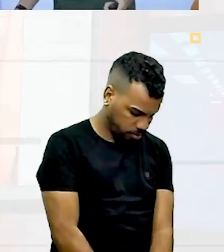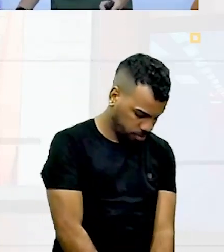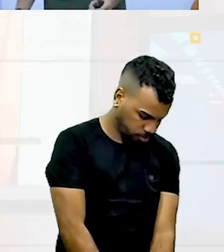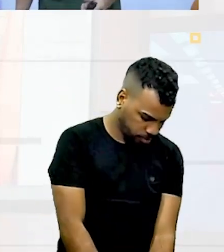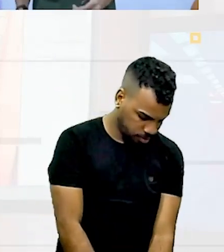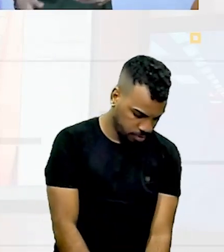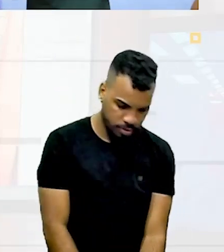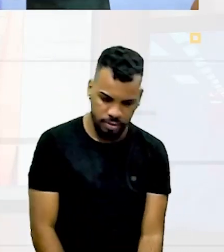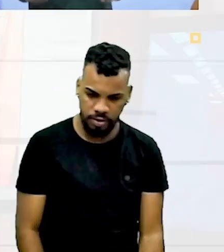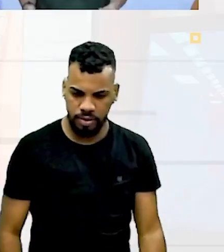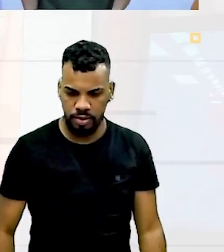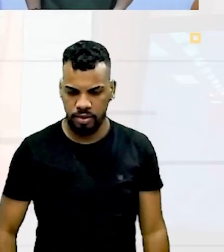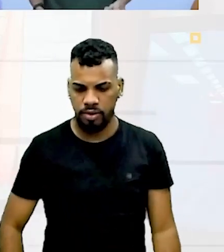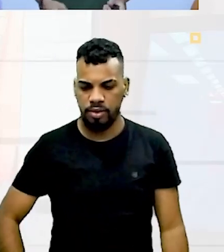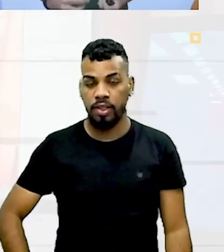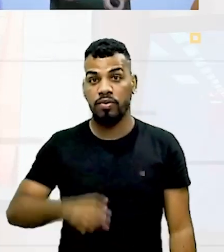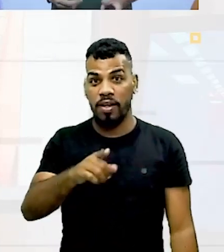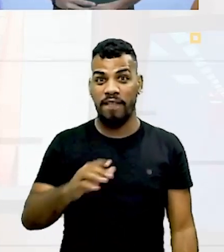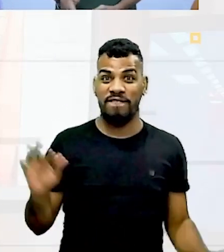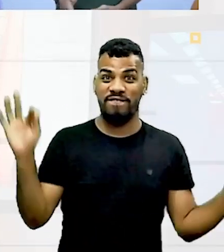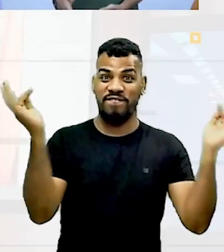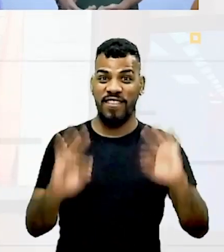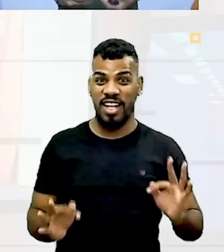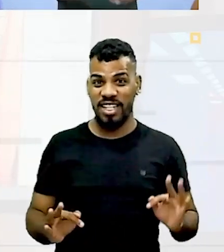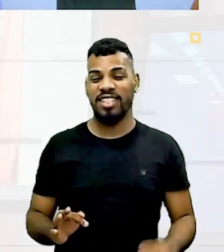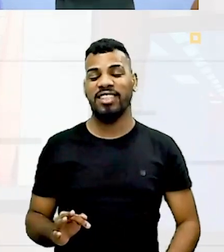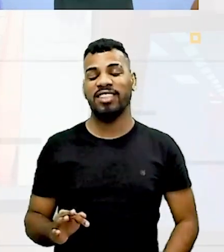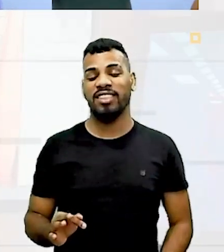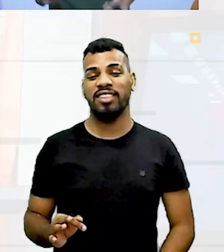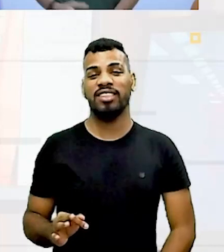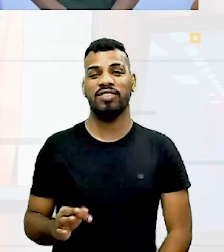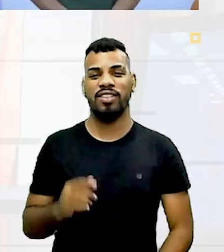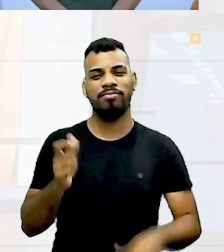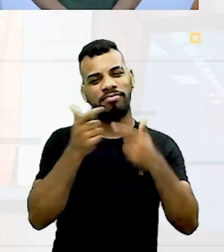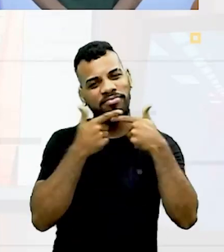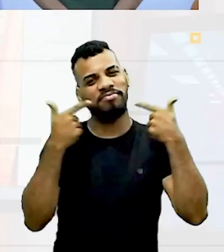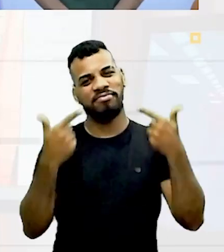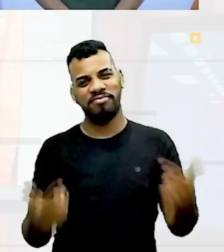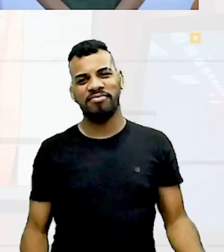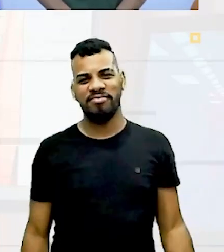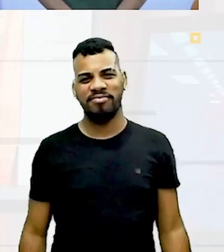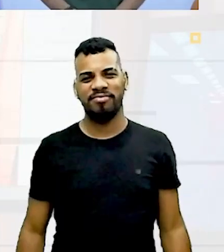sim felicidade. Você quando está feliz, você simplesmente faz um sorriso.